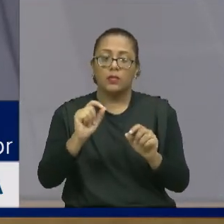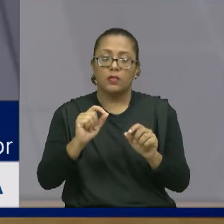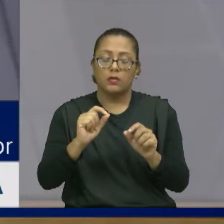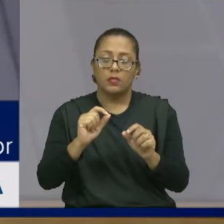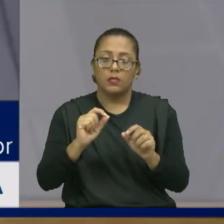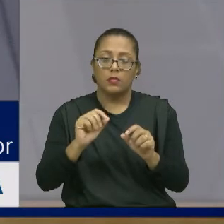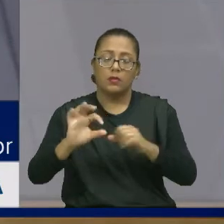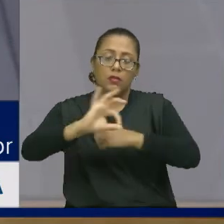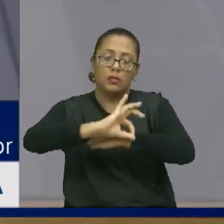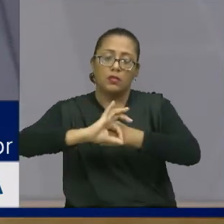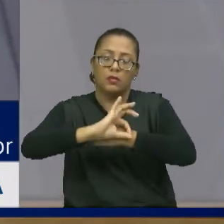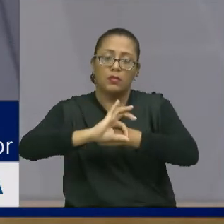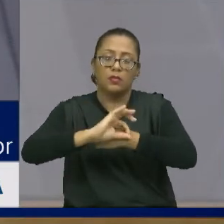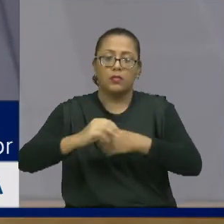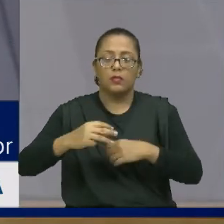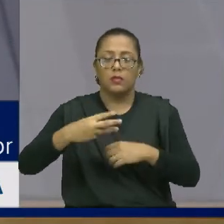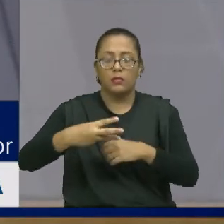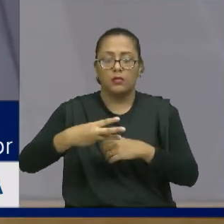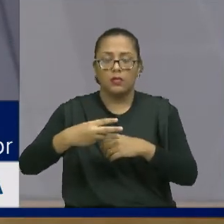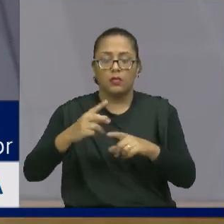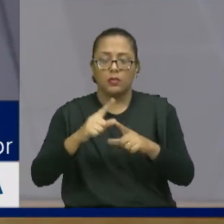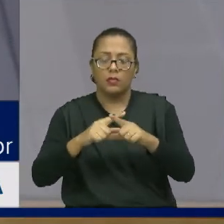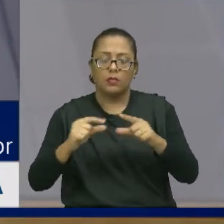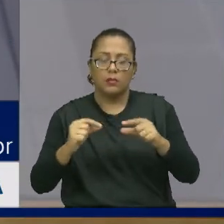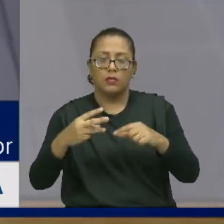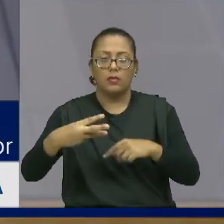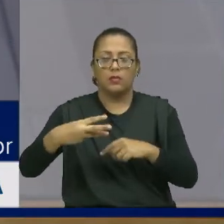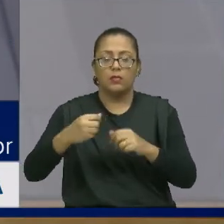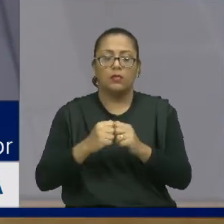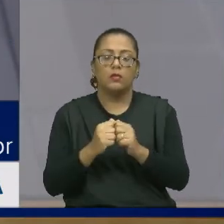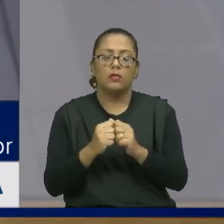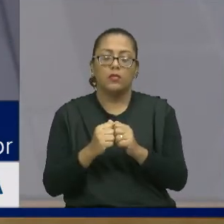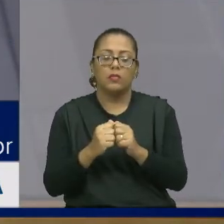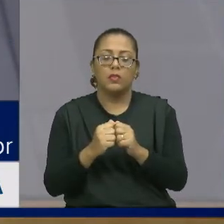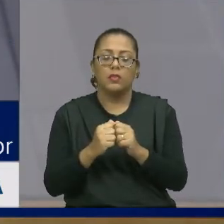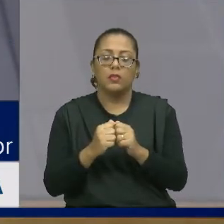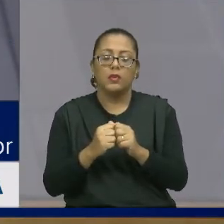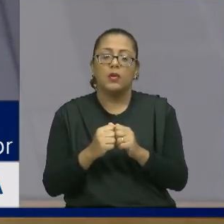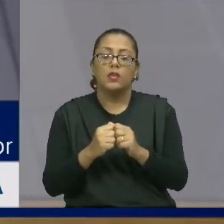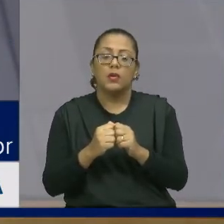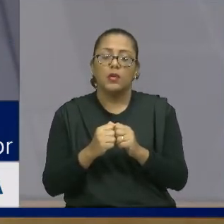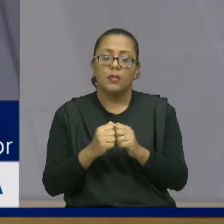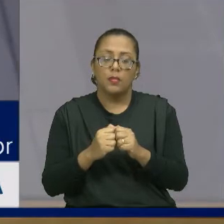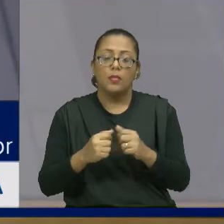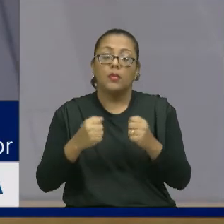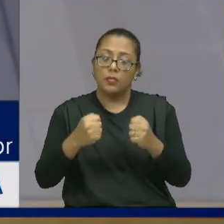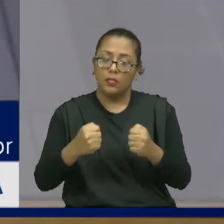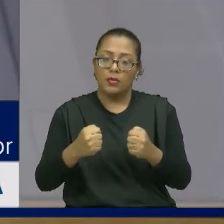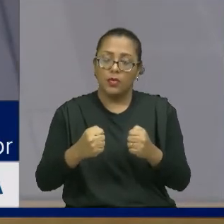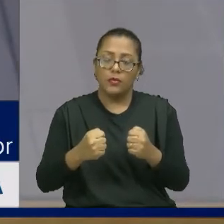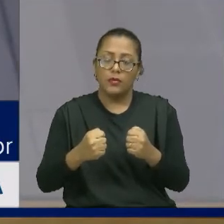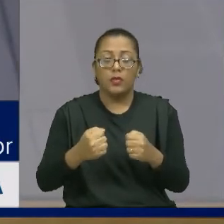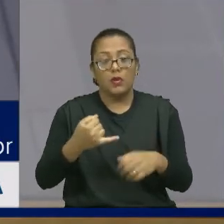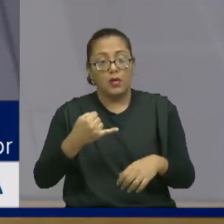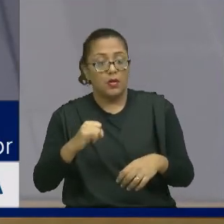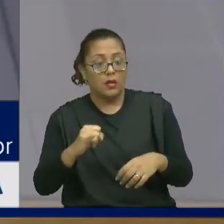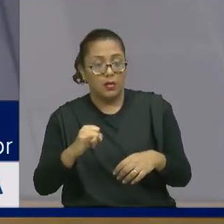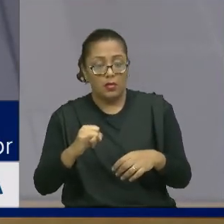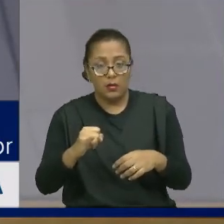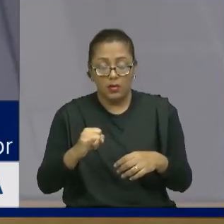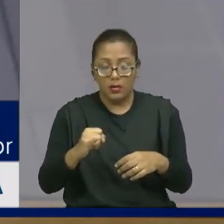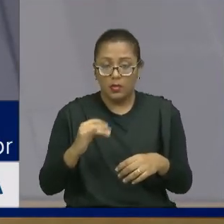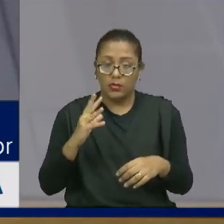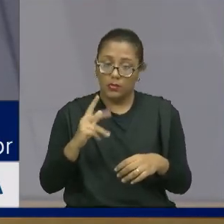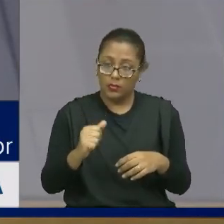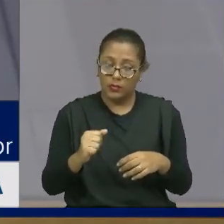inciso 3, seria perfeitamente admissível, desde que as propostas aqui